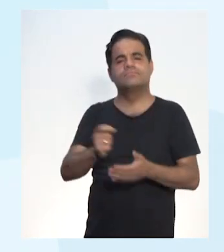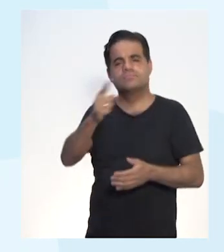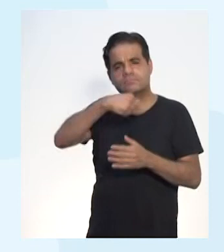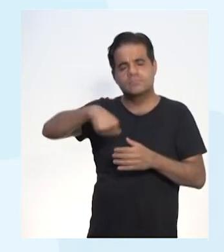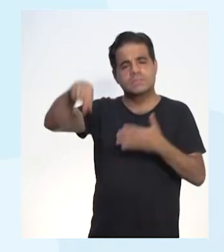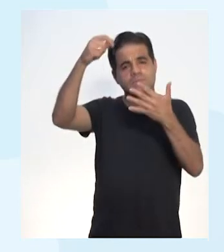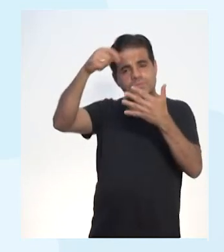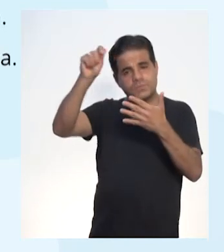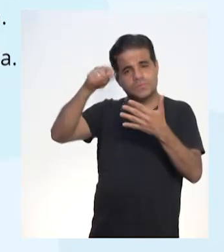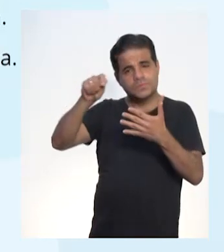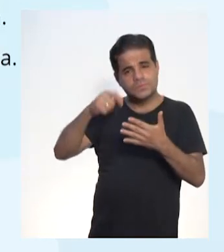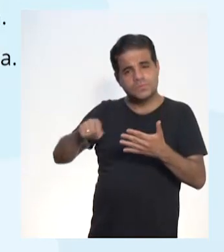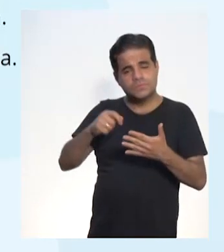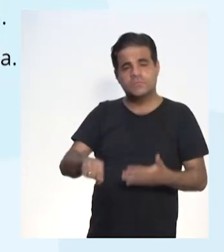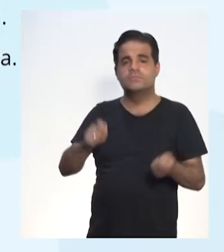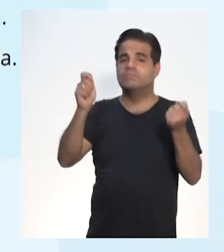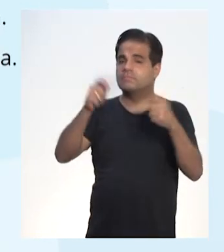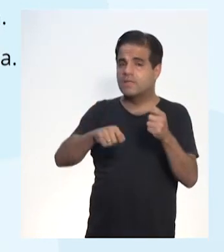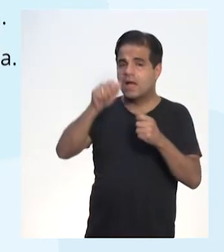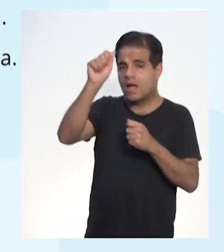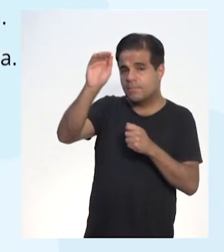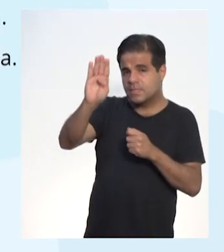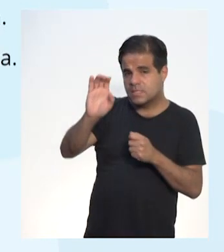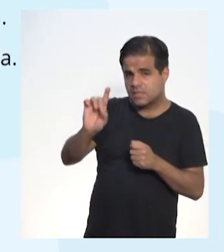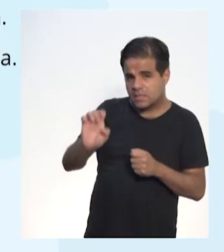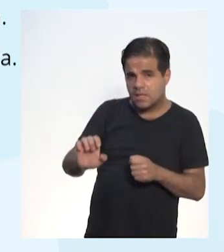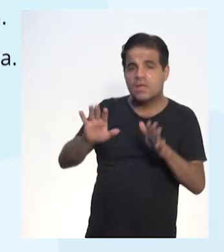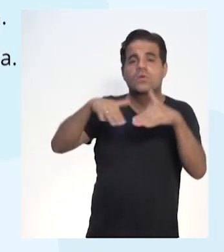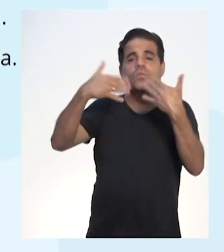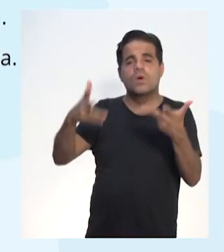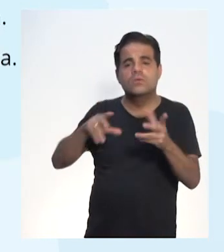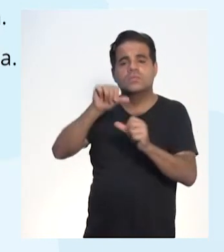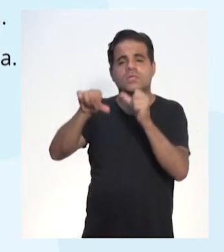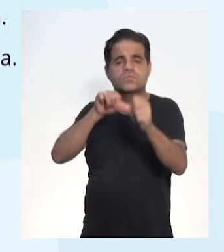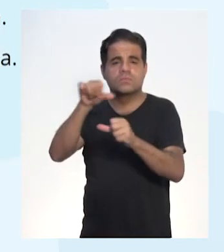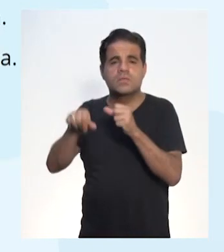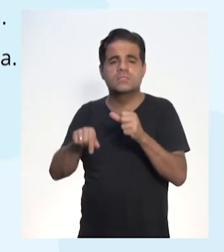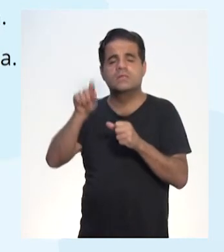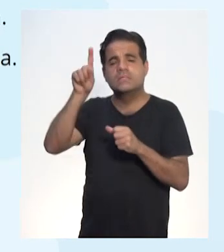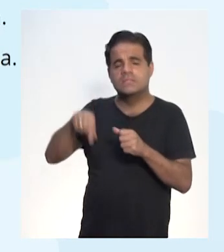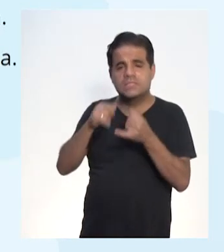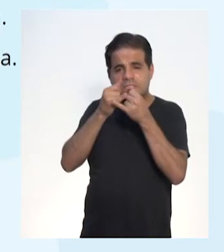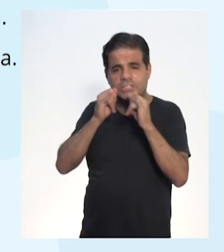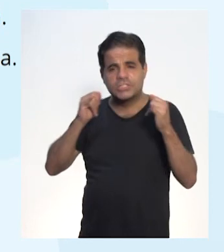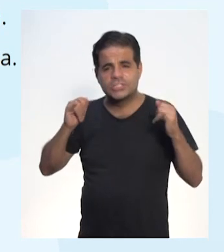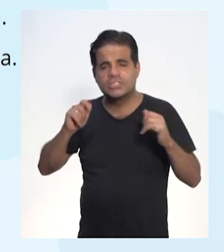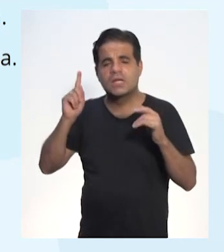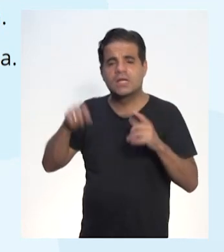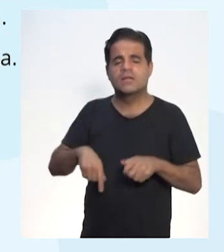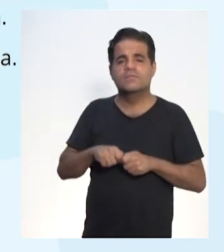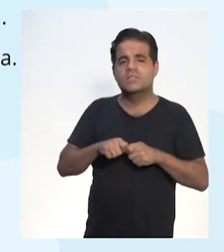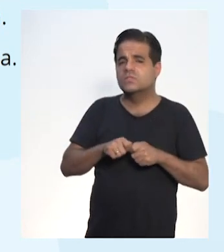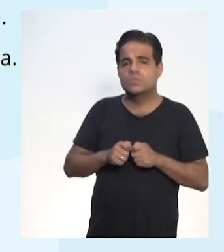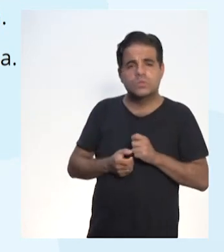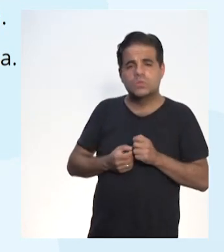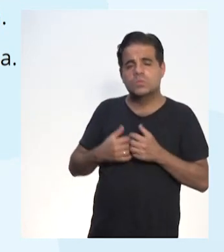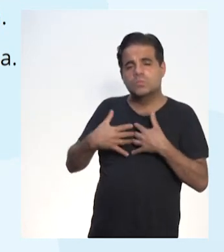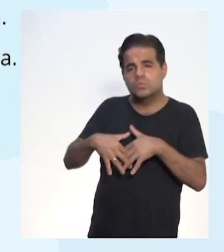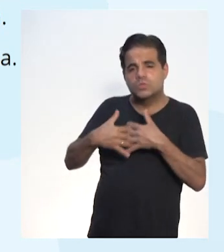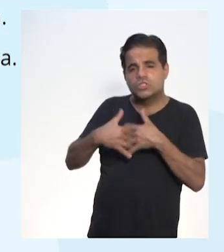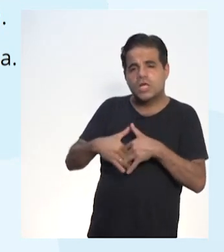essas alternativas aqui, né? Ó. Isso. Que transformação de energia é realizada por um